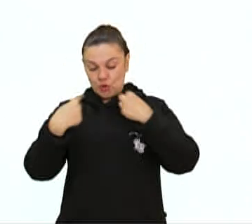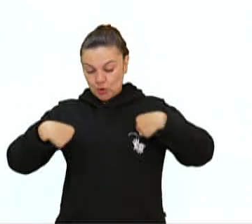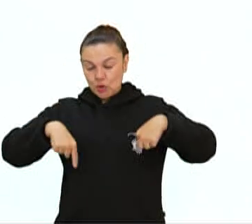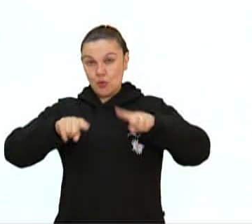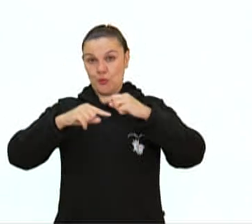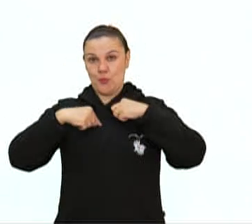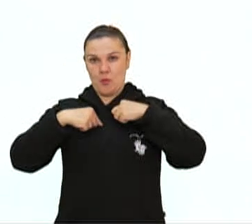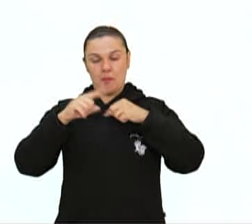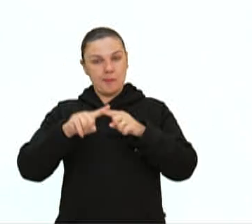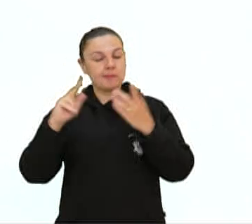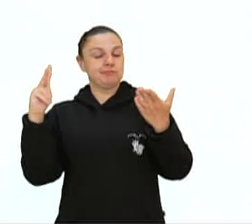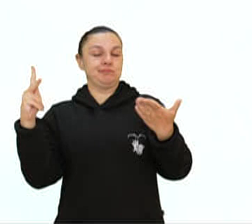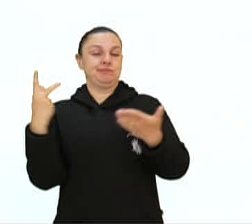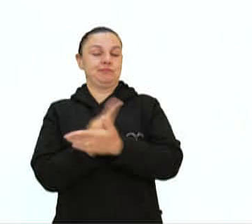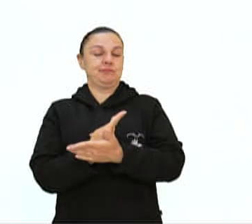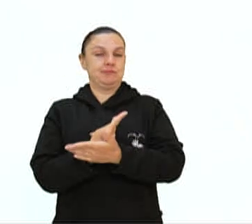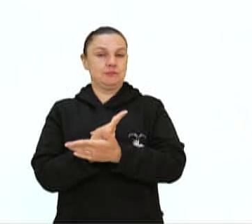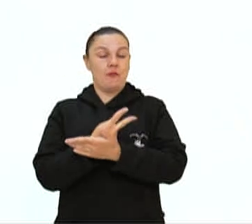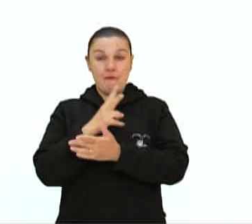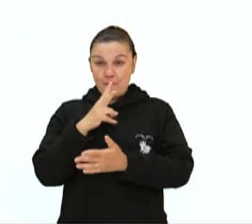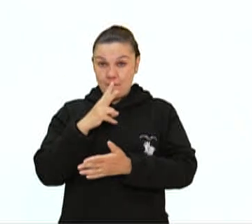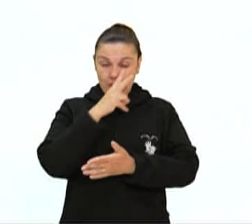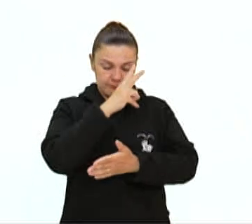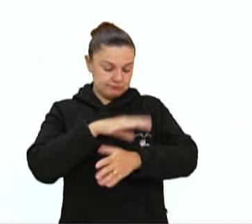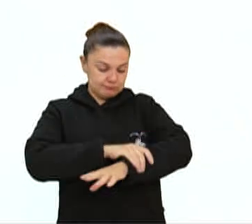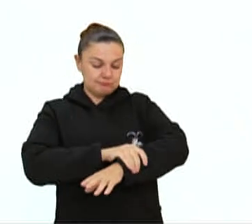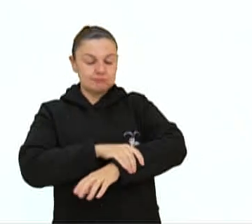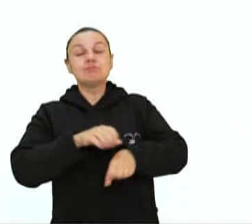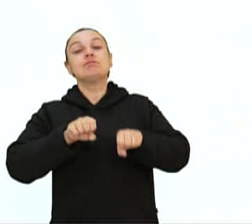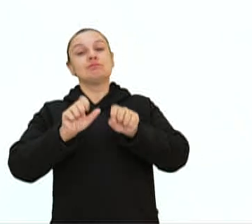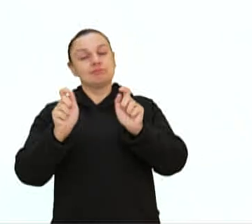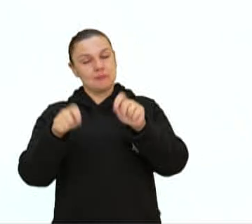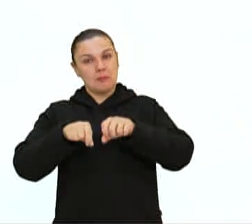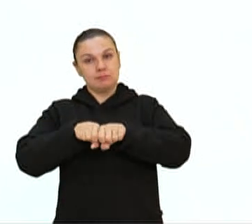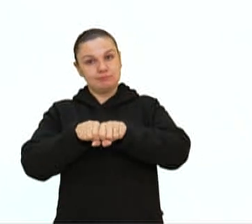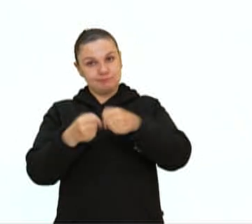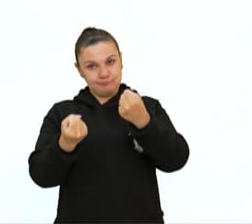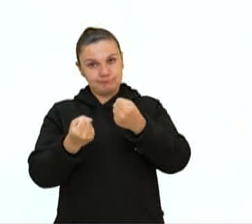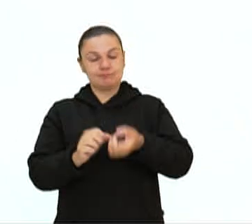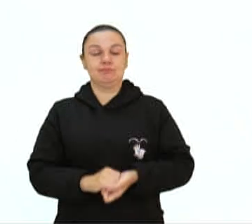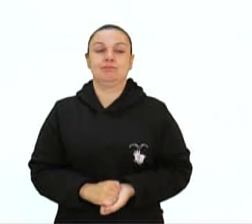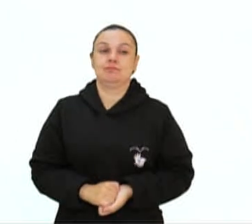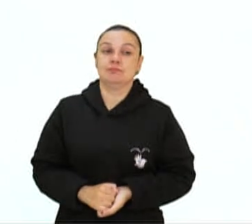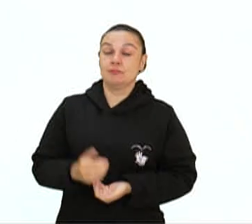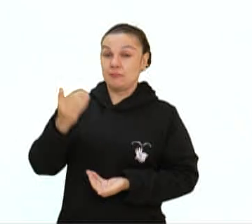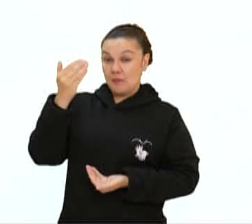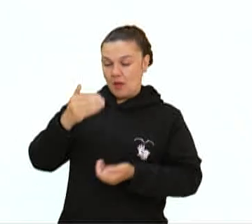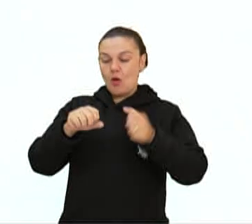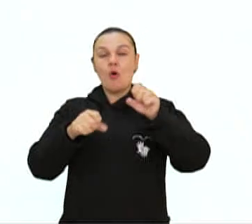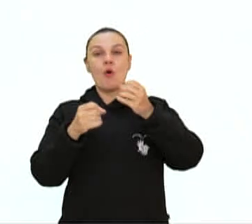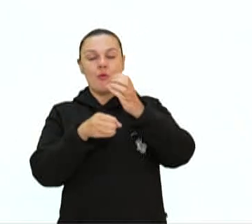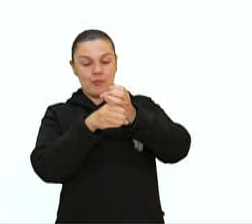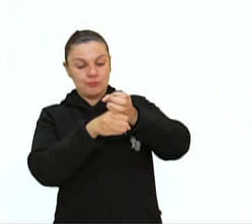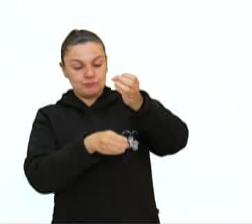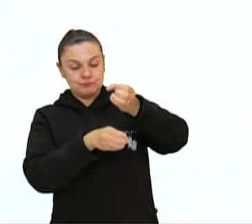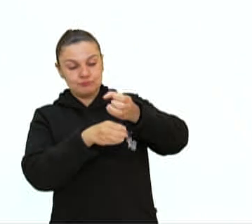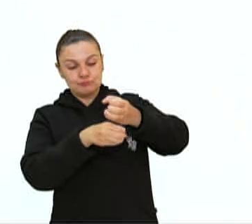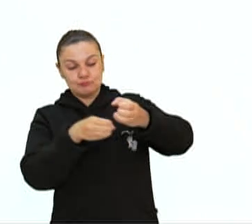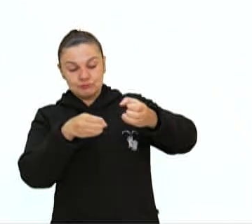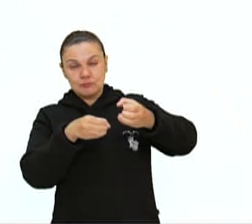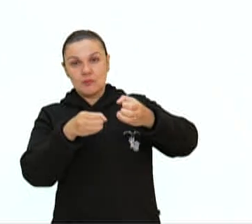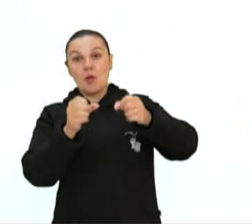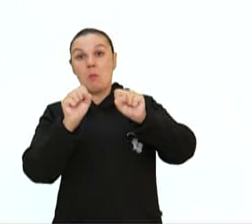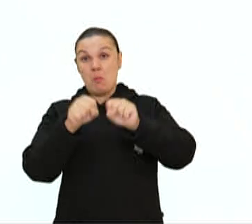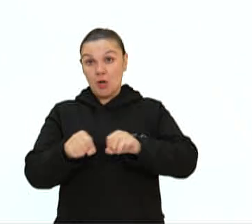Entretanto, acidentes nos quais uma grande força é exercida sobre um osso podem resultar em fraturas ósseas, que são rupturas no osso. As fraturas podem